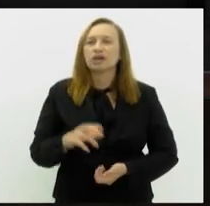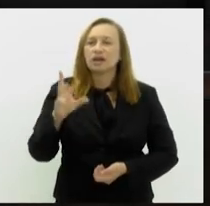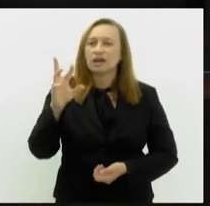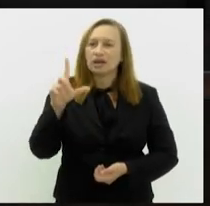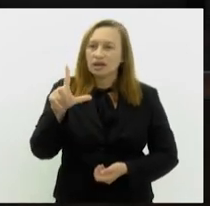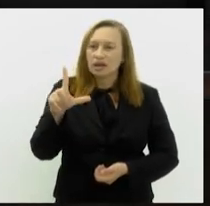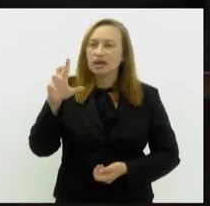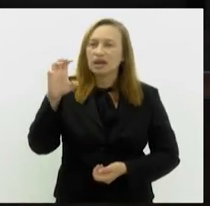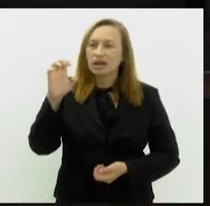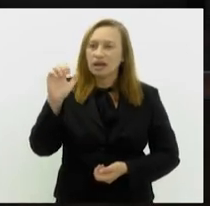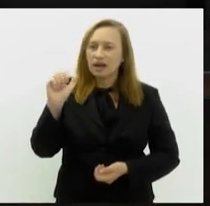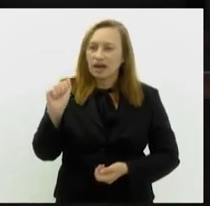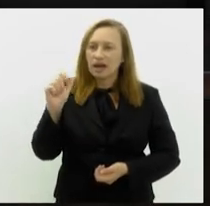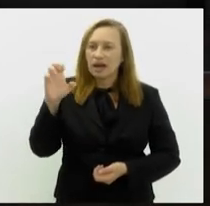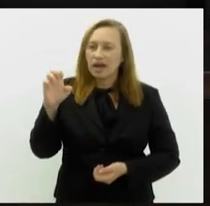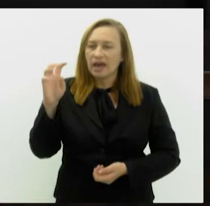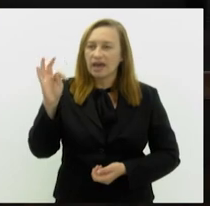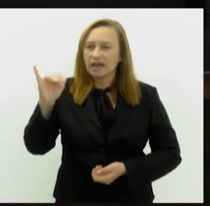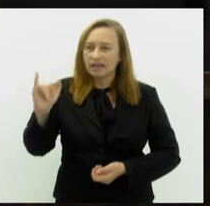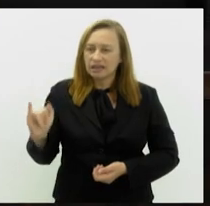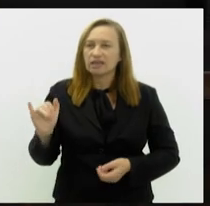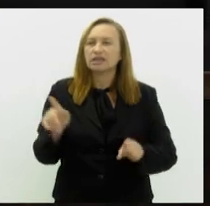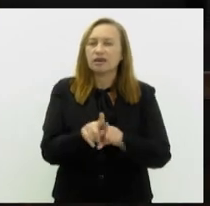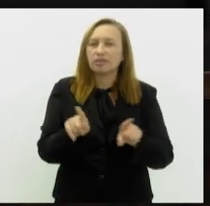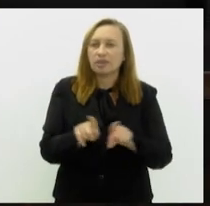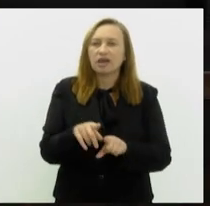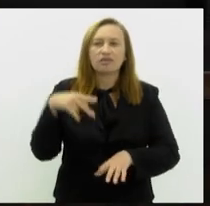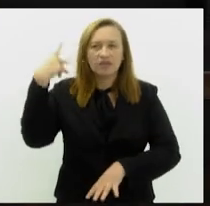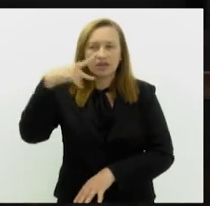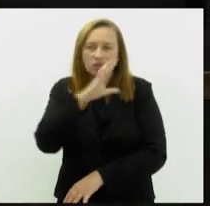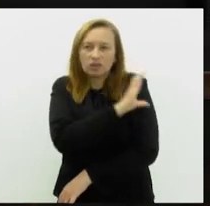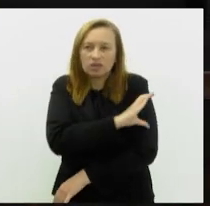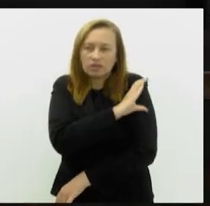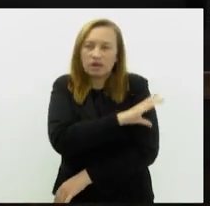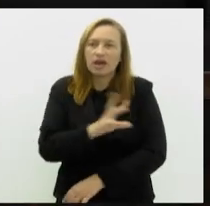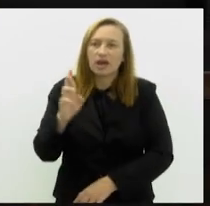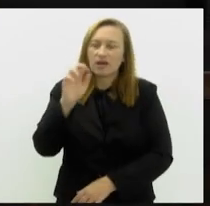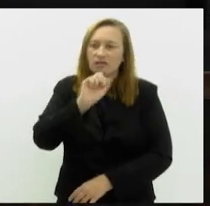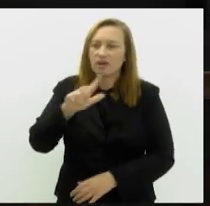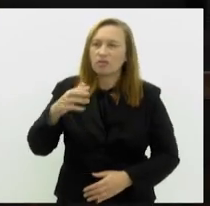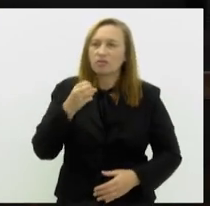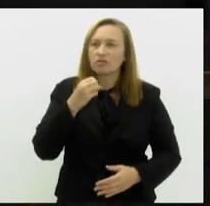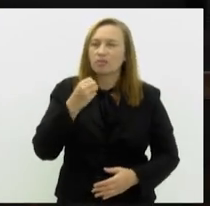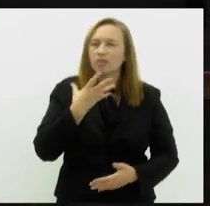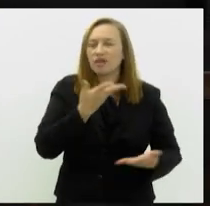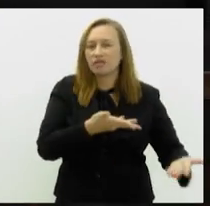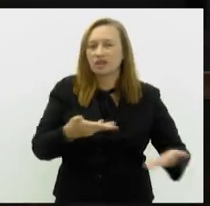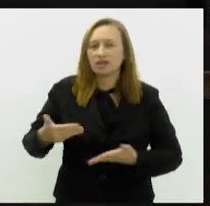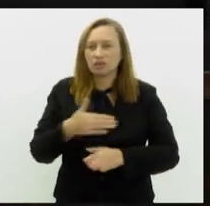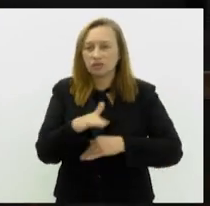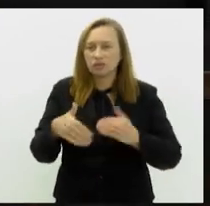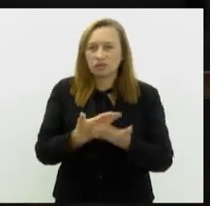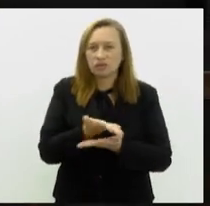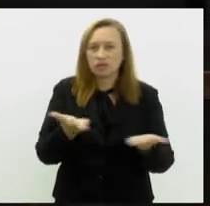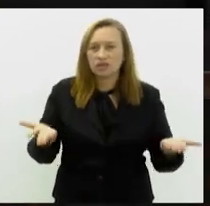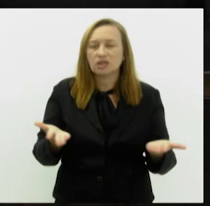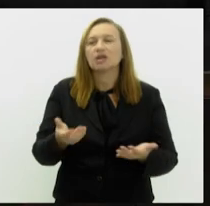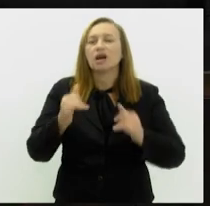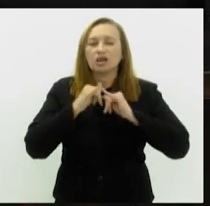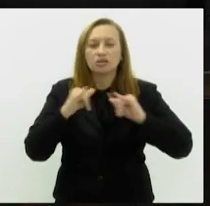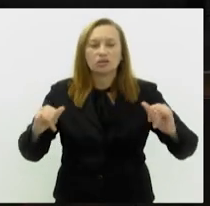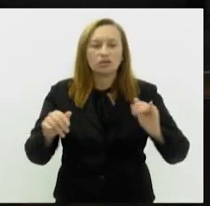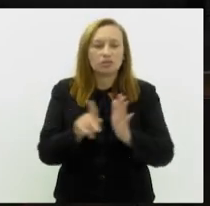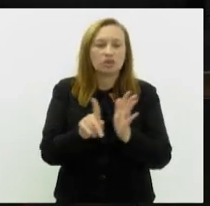Calil, vice-prefeito de Areal, e do vereador de Campos, Rafael Tuim. Sejam todos bem-vindos. Anuncio o projeto de lei